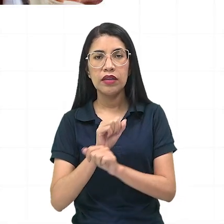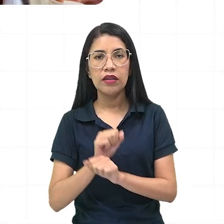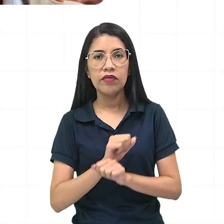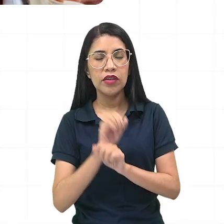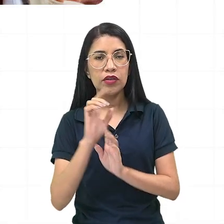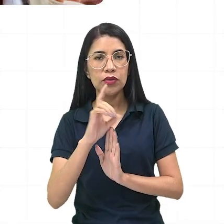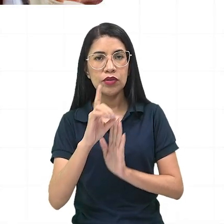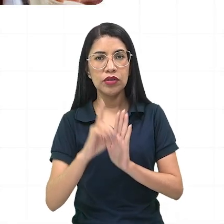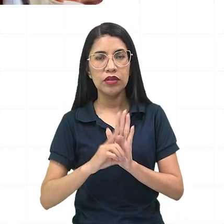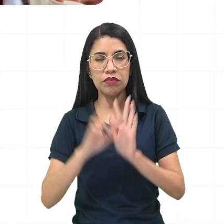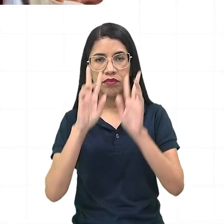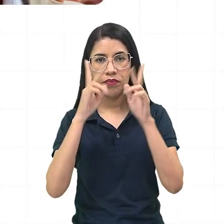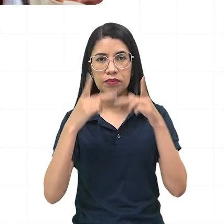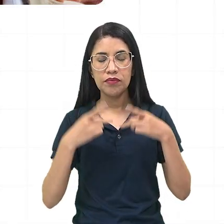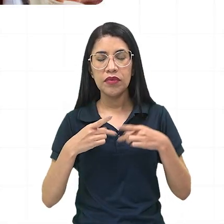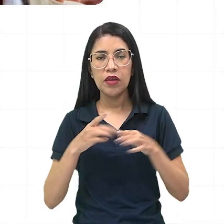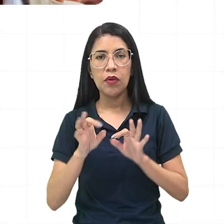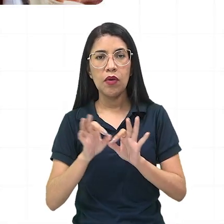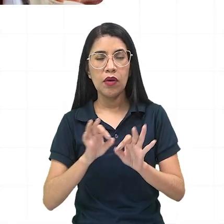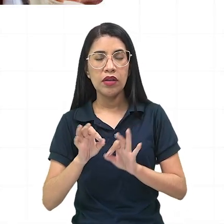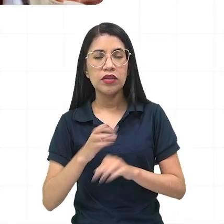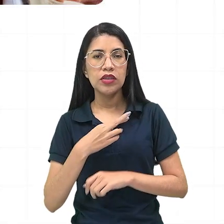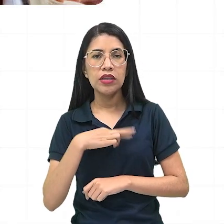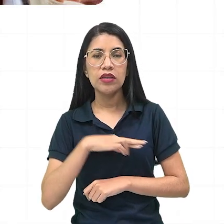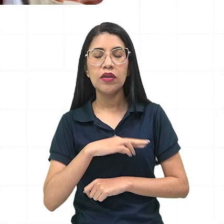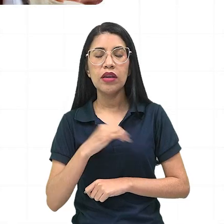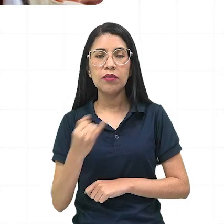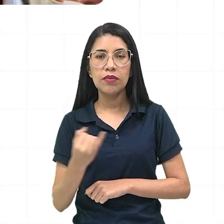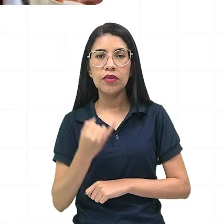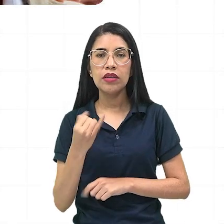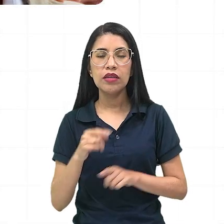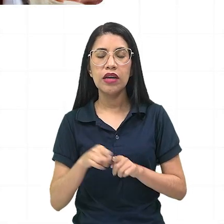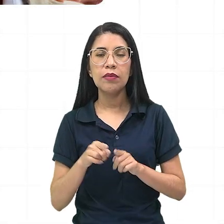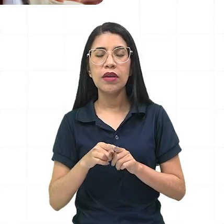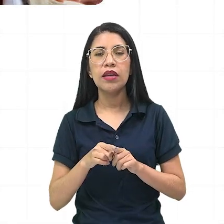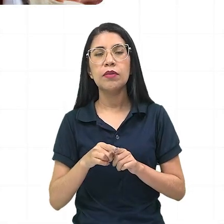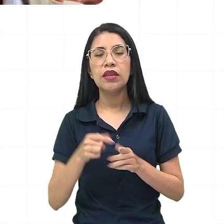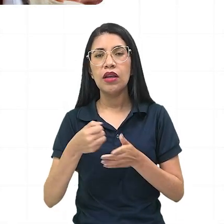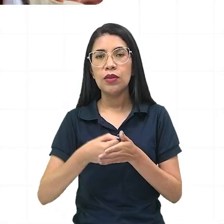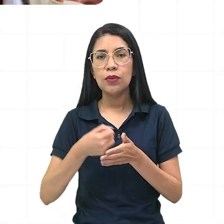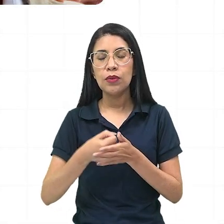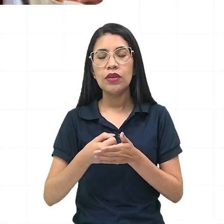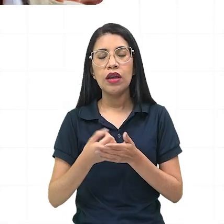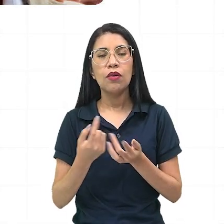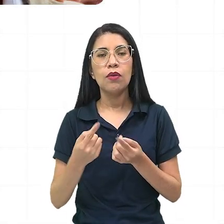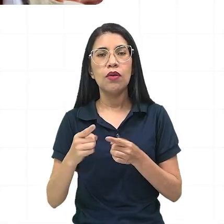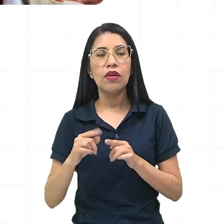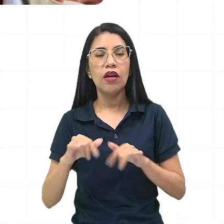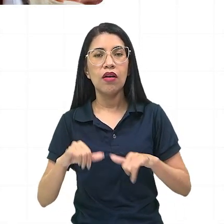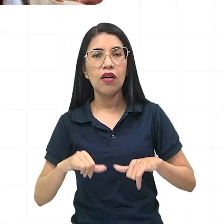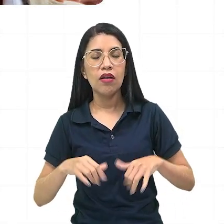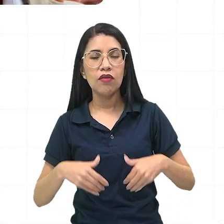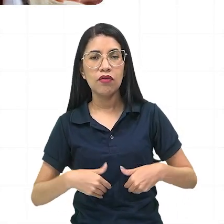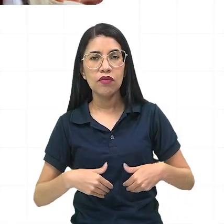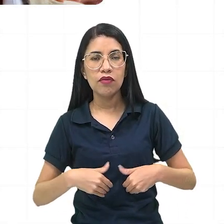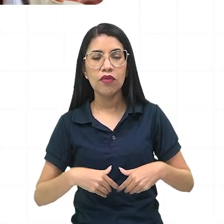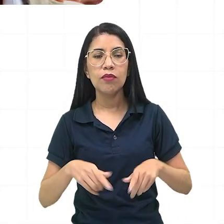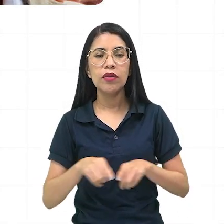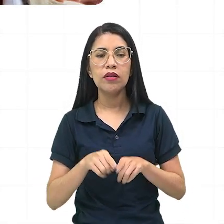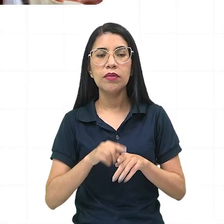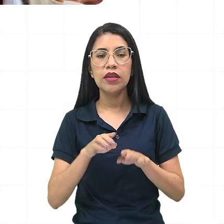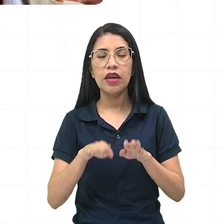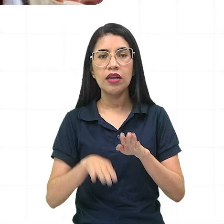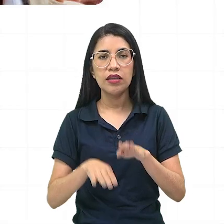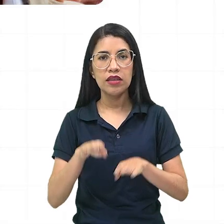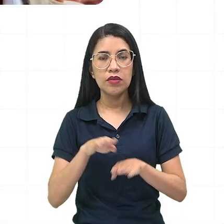Organizações religiosas, elas desempenham um papel importante no combate à fome, à liberdade, à pobreza e à desigualdade.